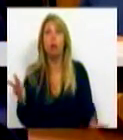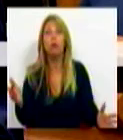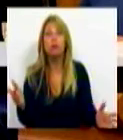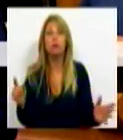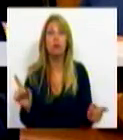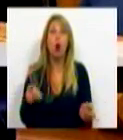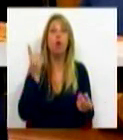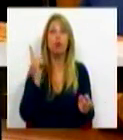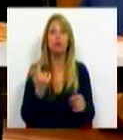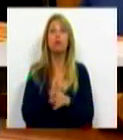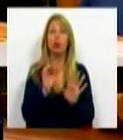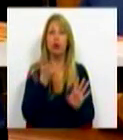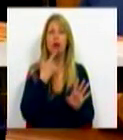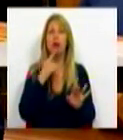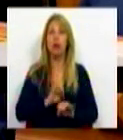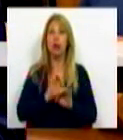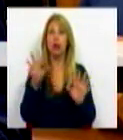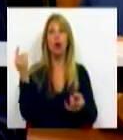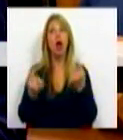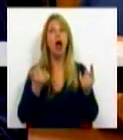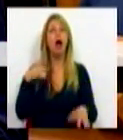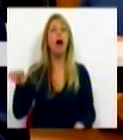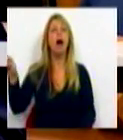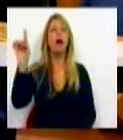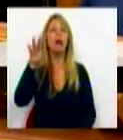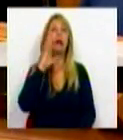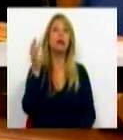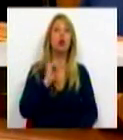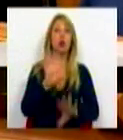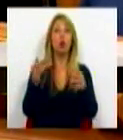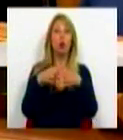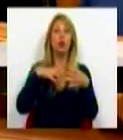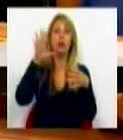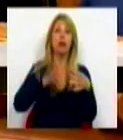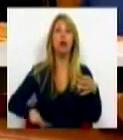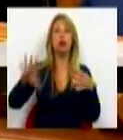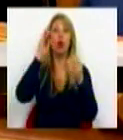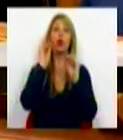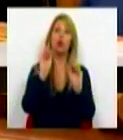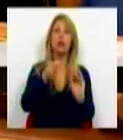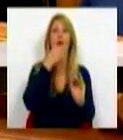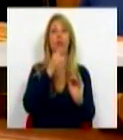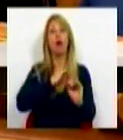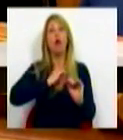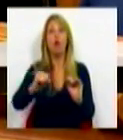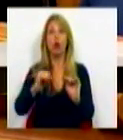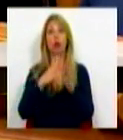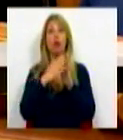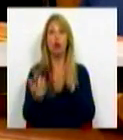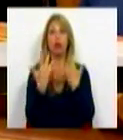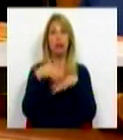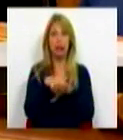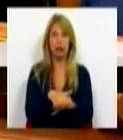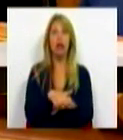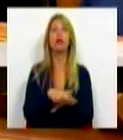consciência de que houve alguém que tentou que o Conselho Nacional de Educação se pronunciasse contra este modelo integrado de avaliação e